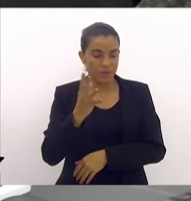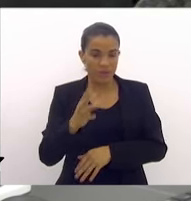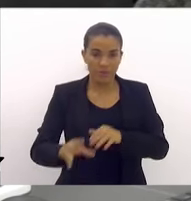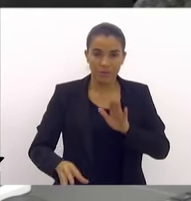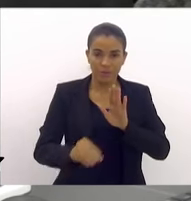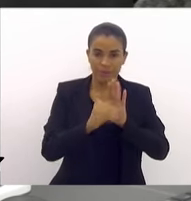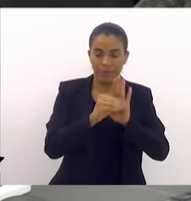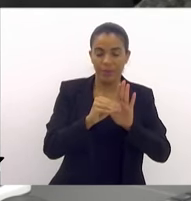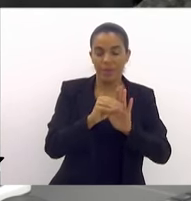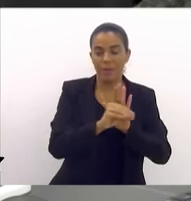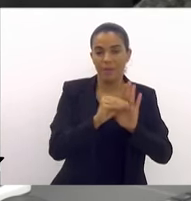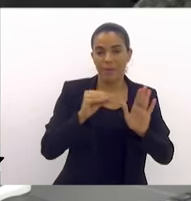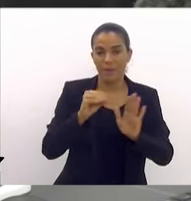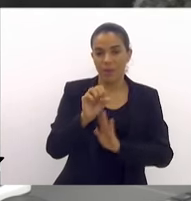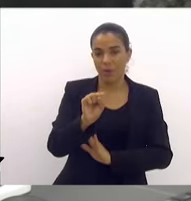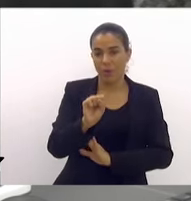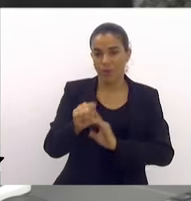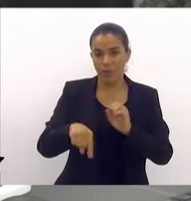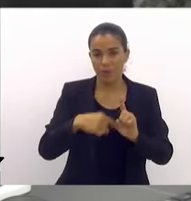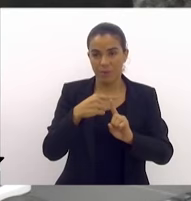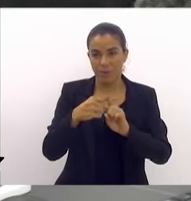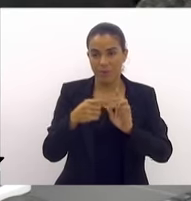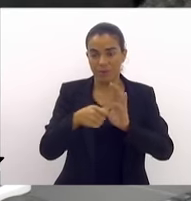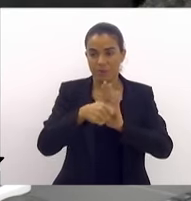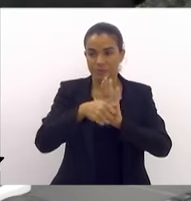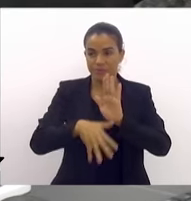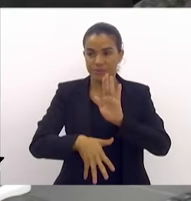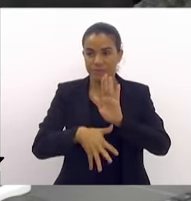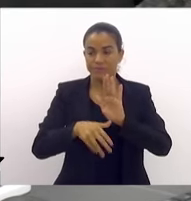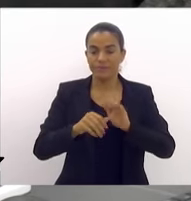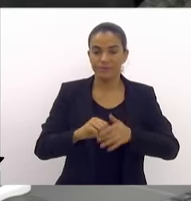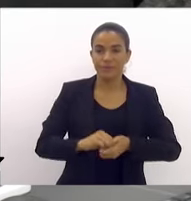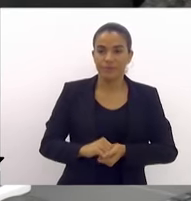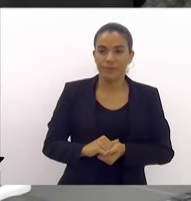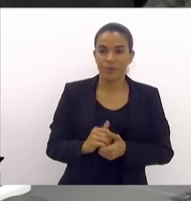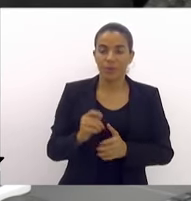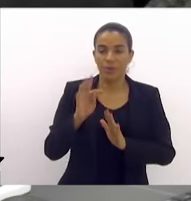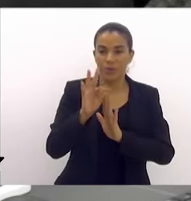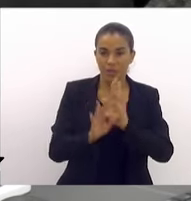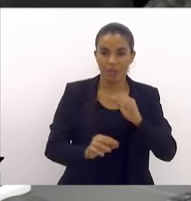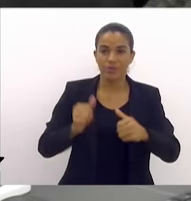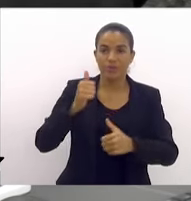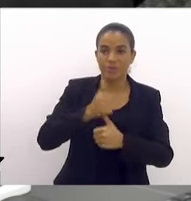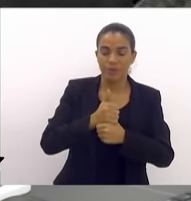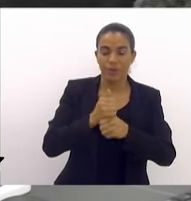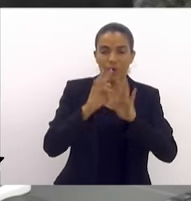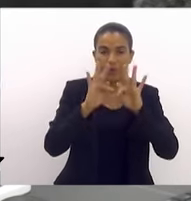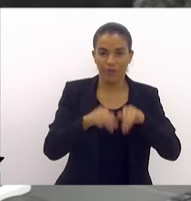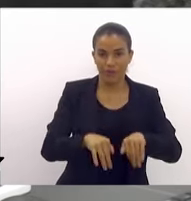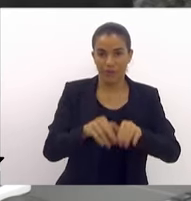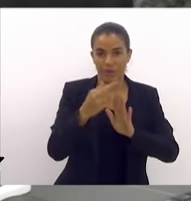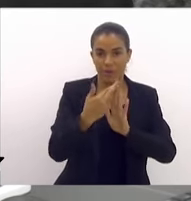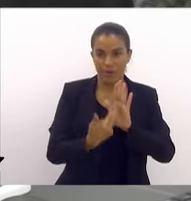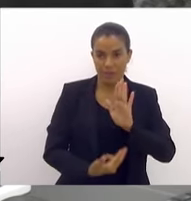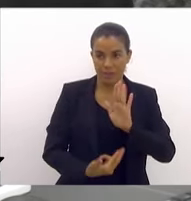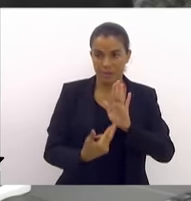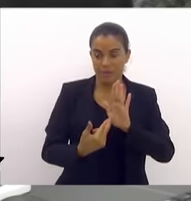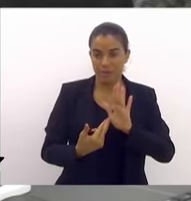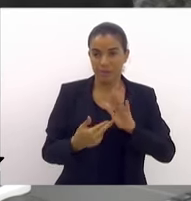emenda 8 com subemenda, aí sim concluindo por substitutivo com forma final de redação.